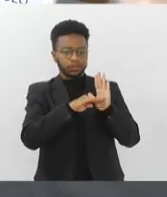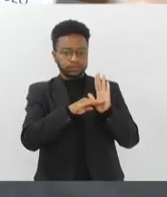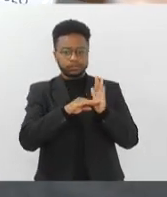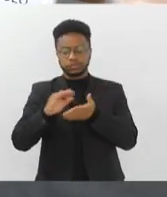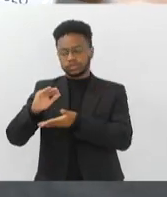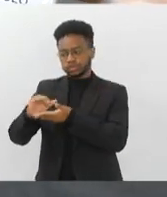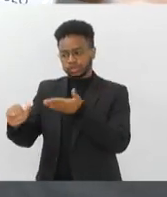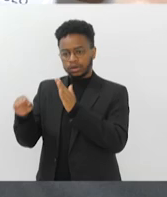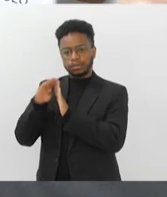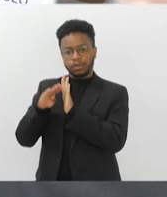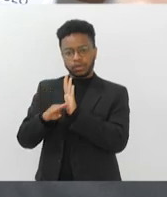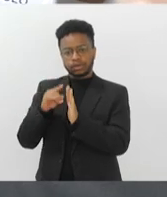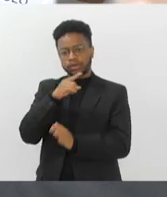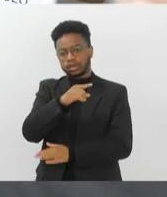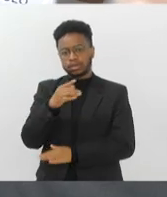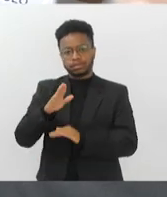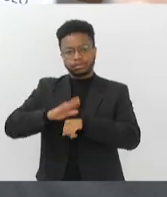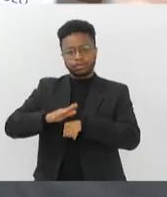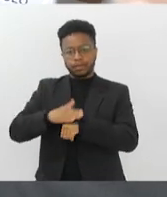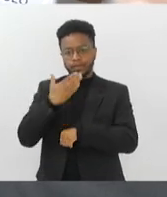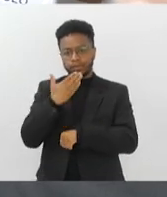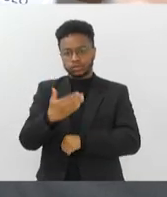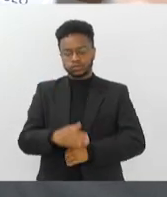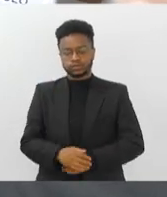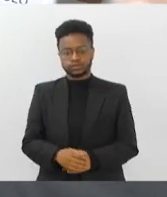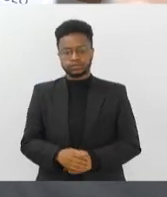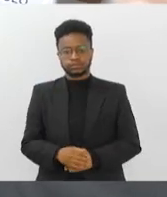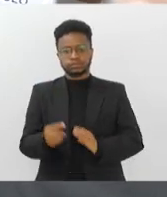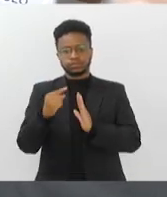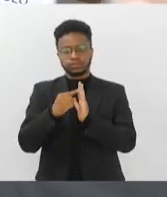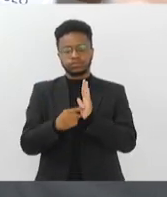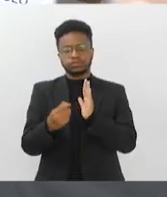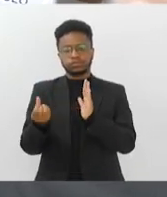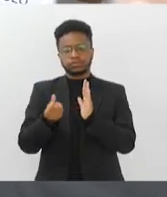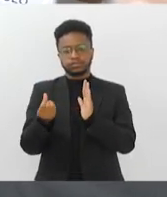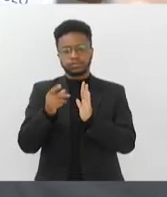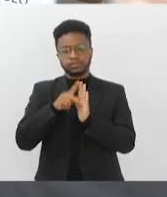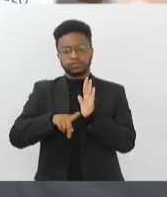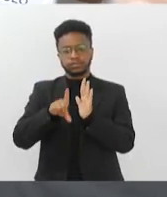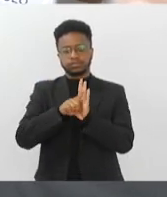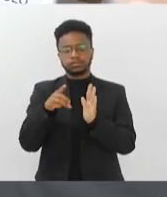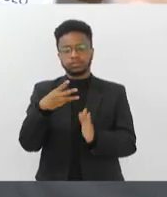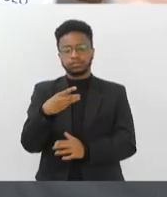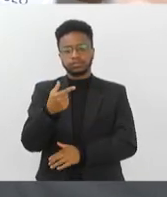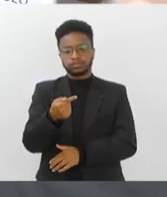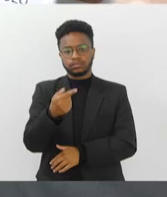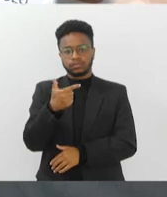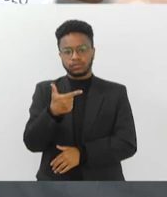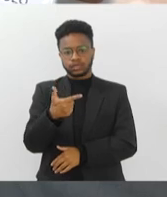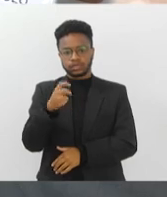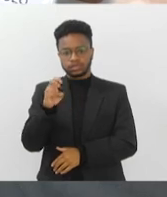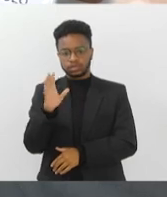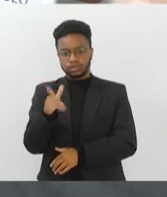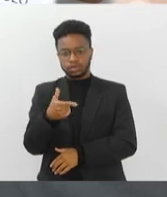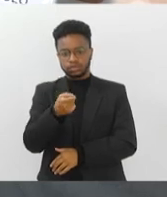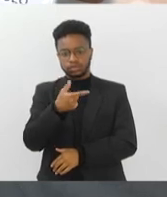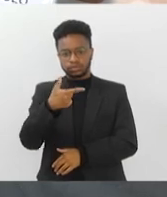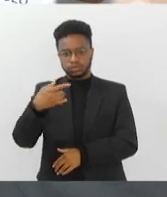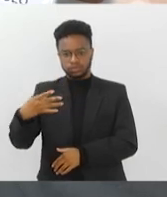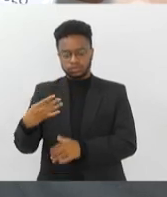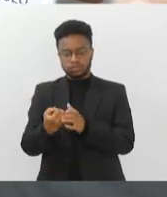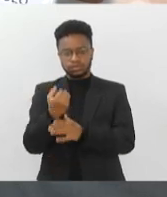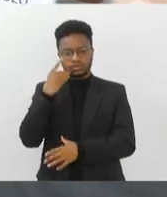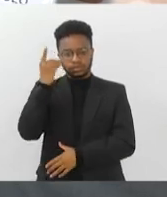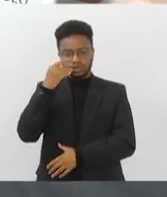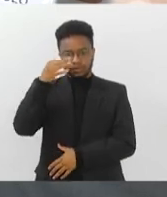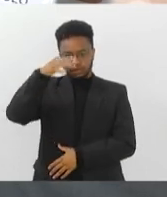pauta retirado a pedido do autor. Item 6 da pauta, projeto de lei 3725 de 24. Autoria do deputado